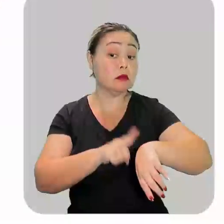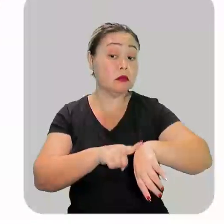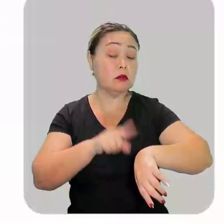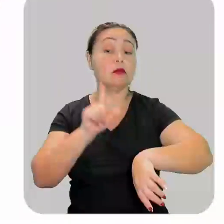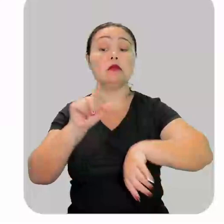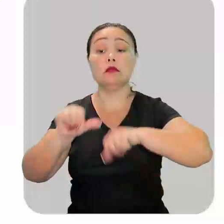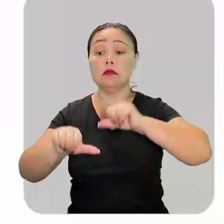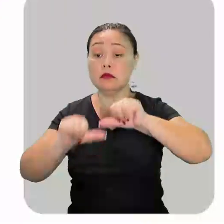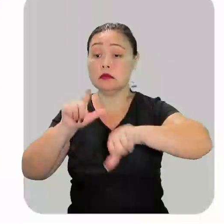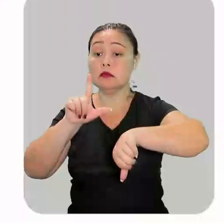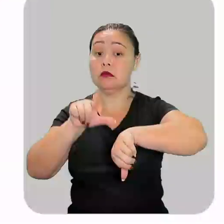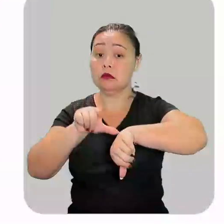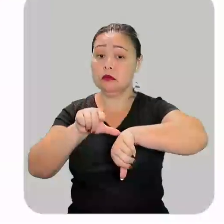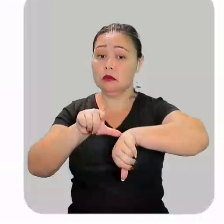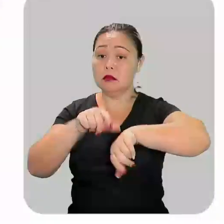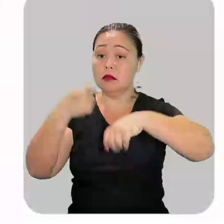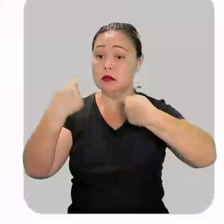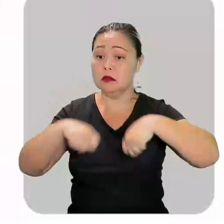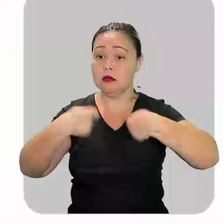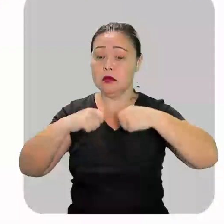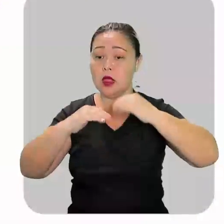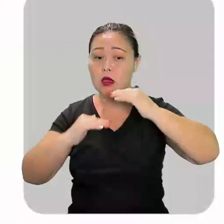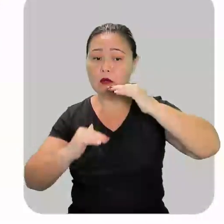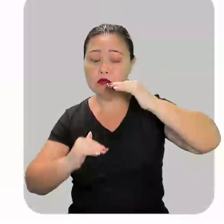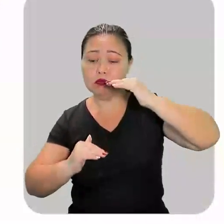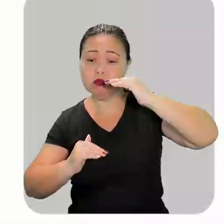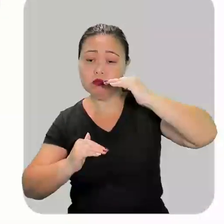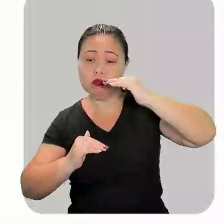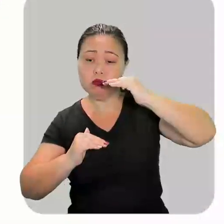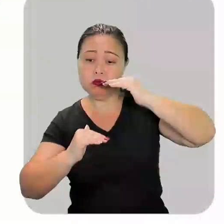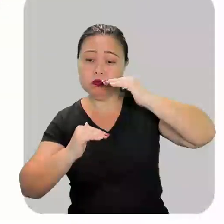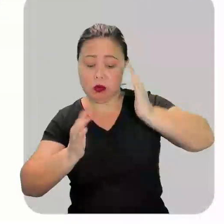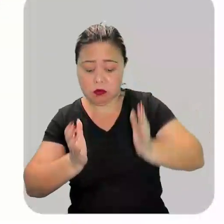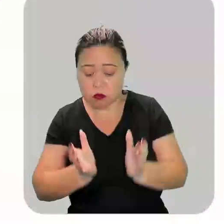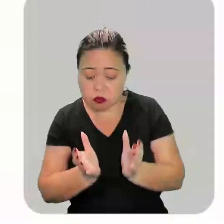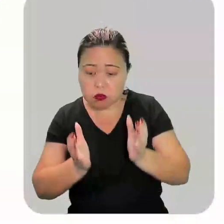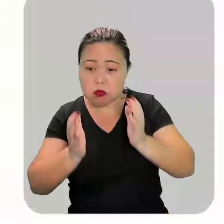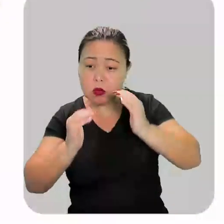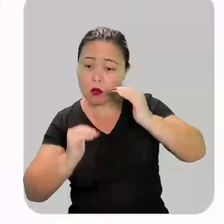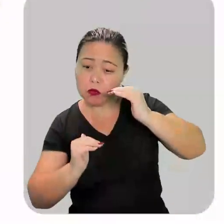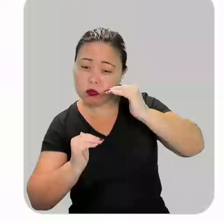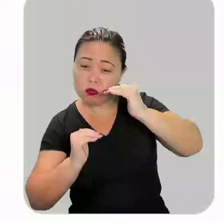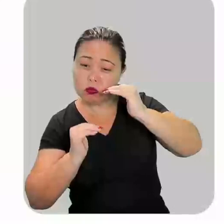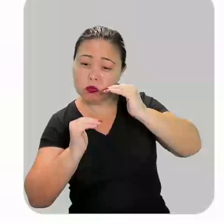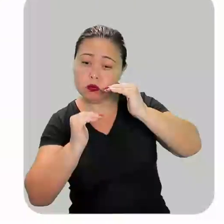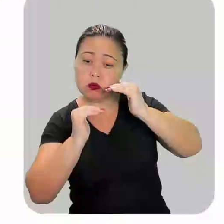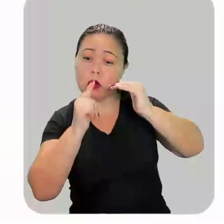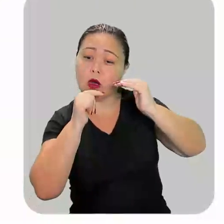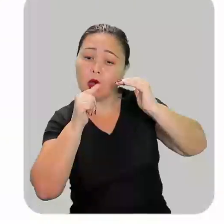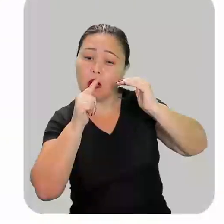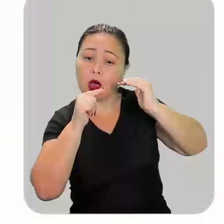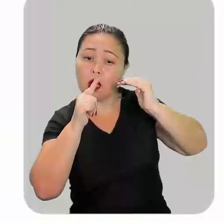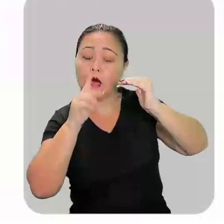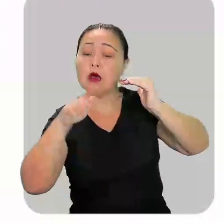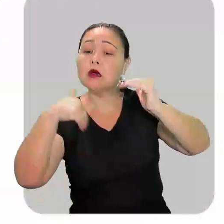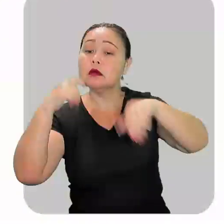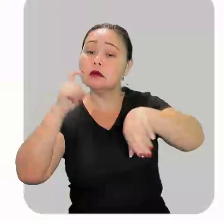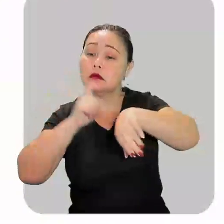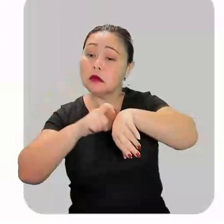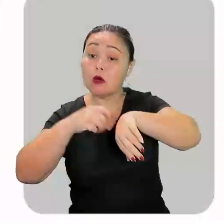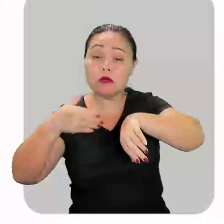em horas, será necessário para encher completamente o balde, partindo do